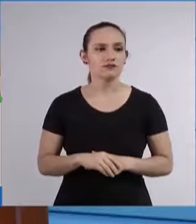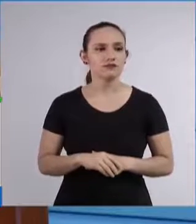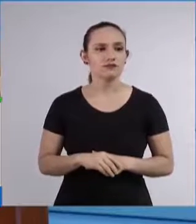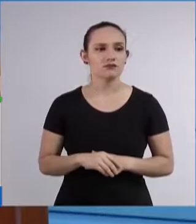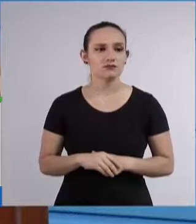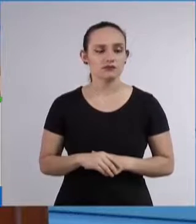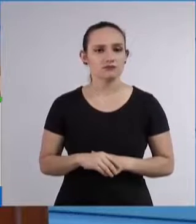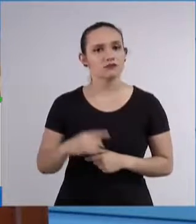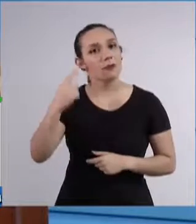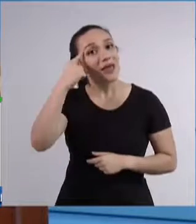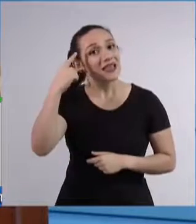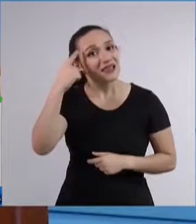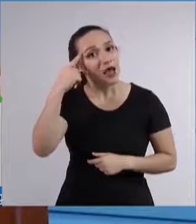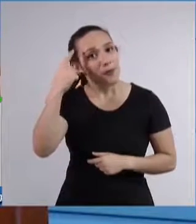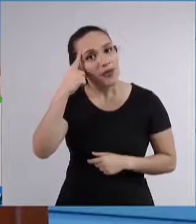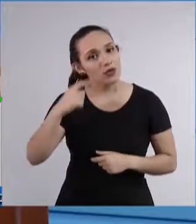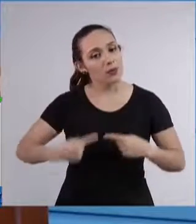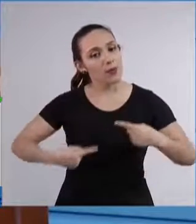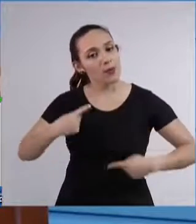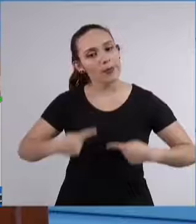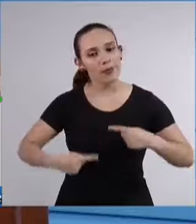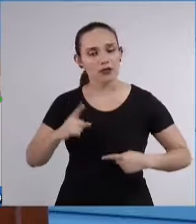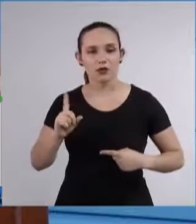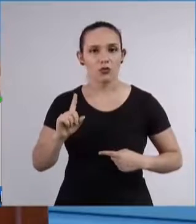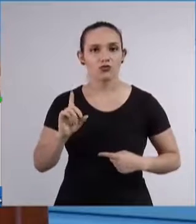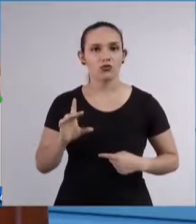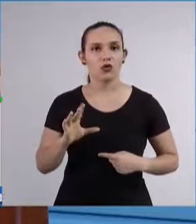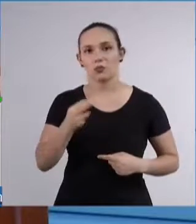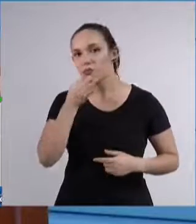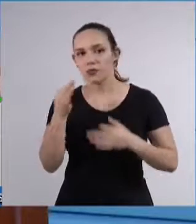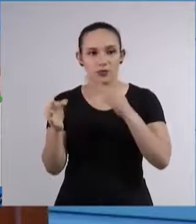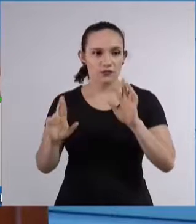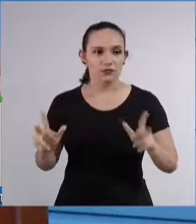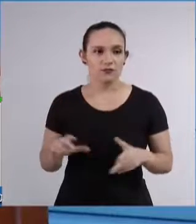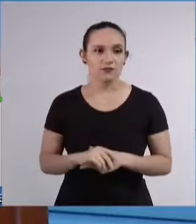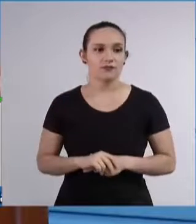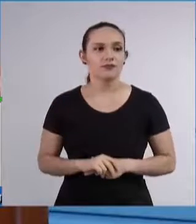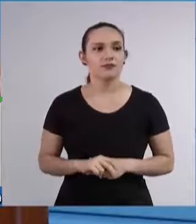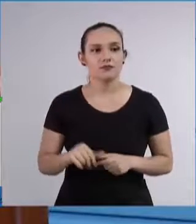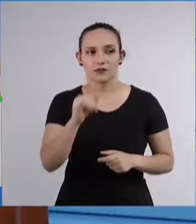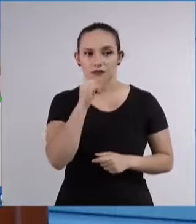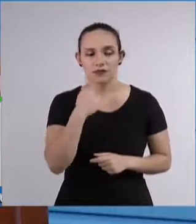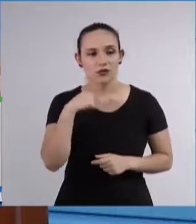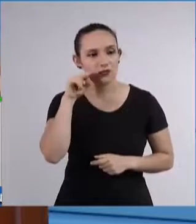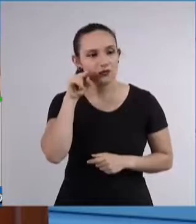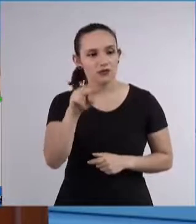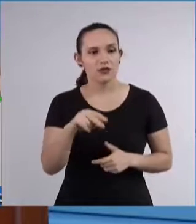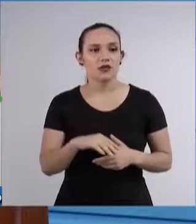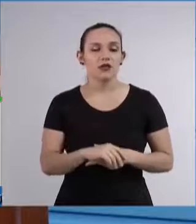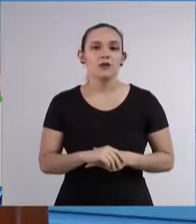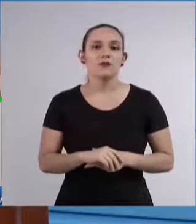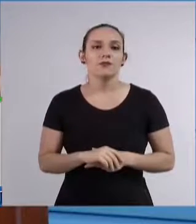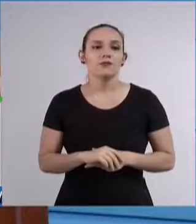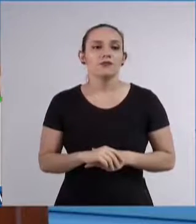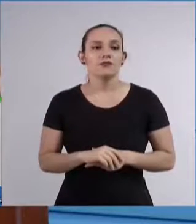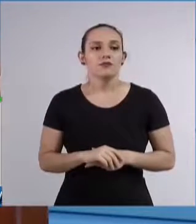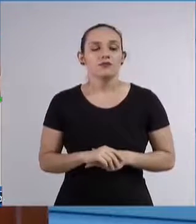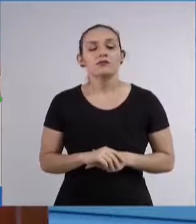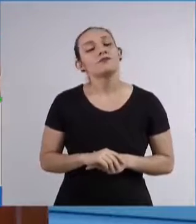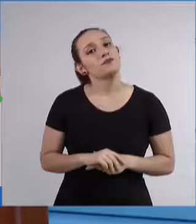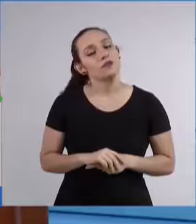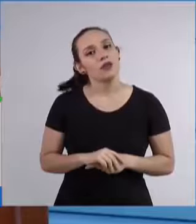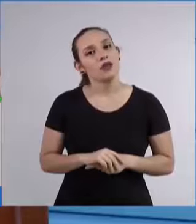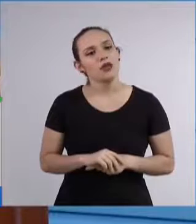deputados e deputadas aqui, numa rede social, dizendo que que o PT tem um